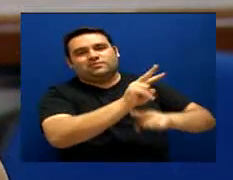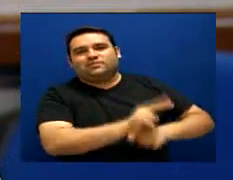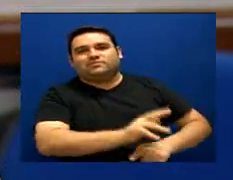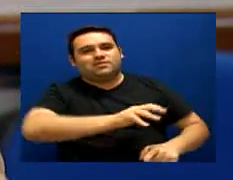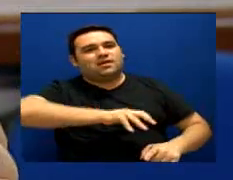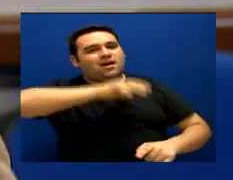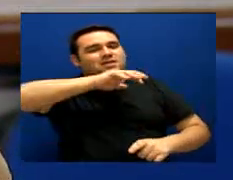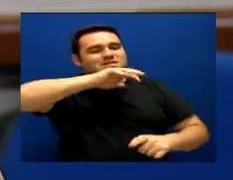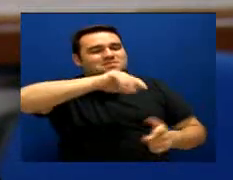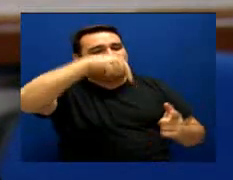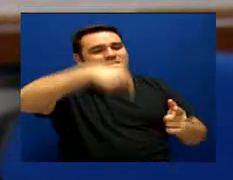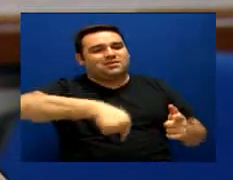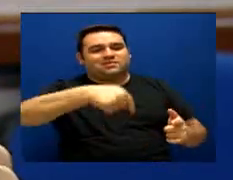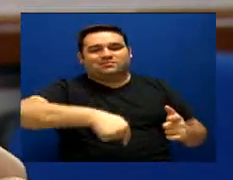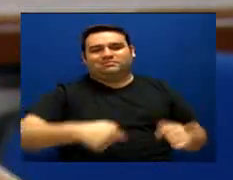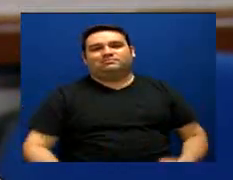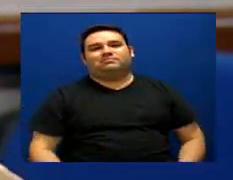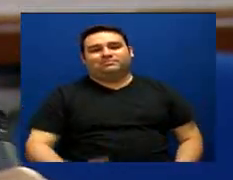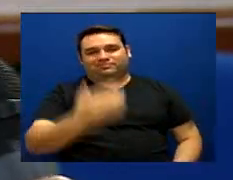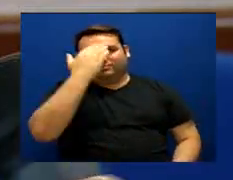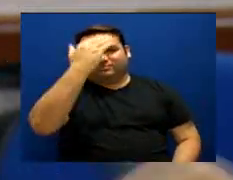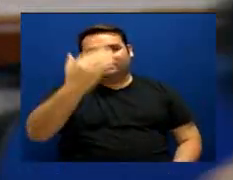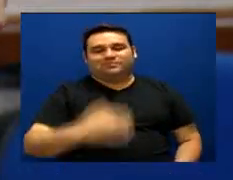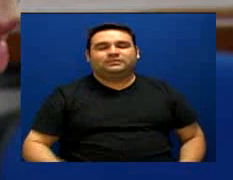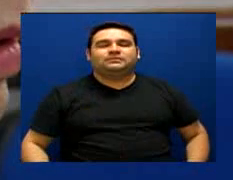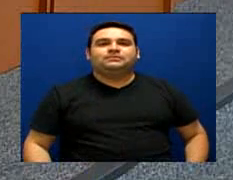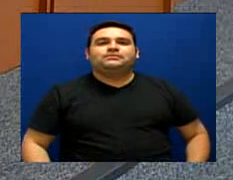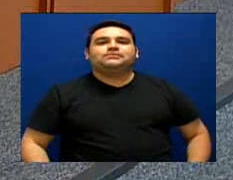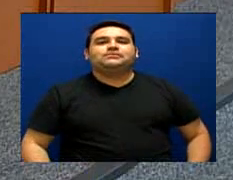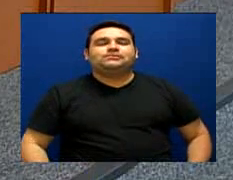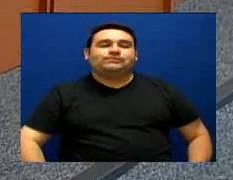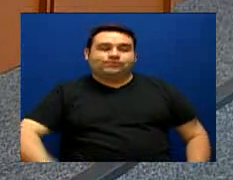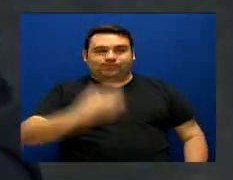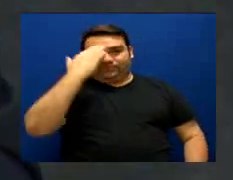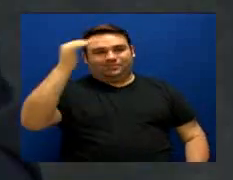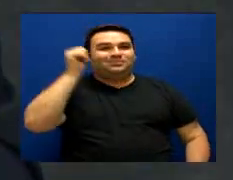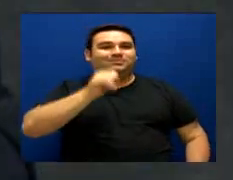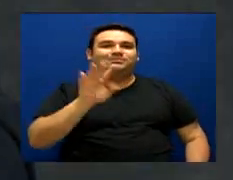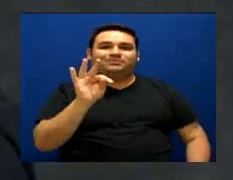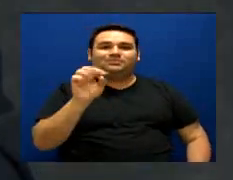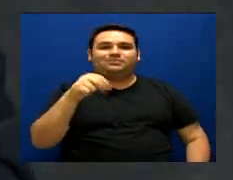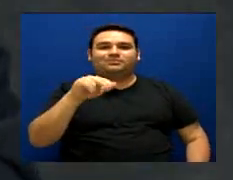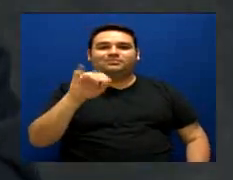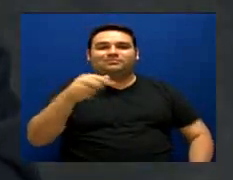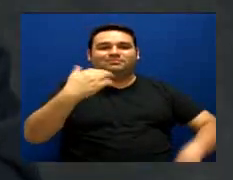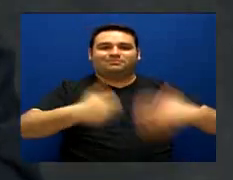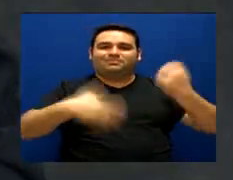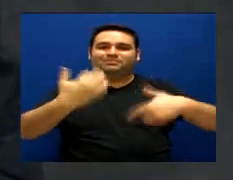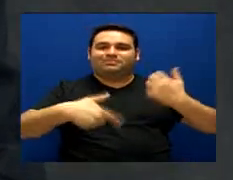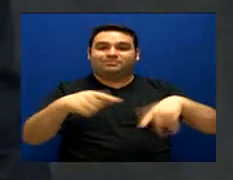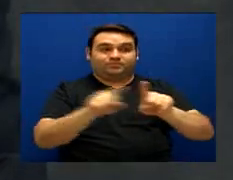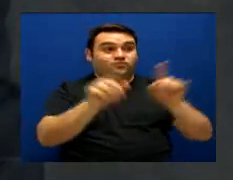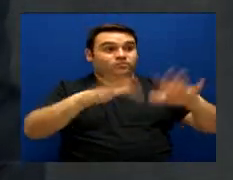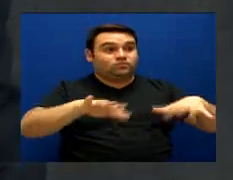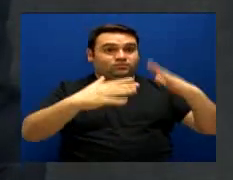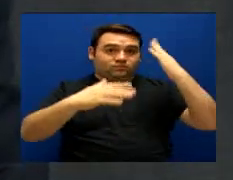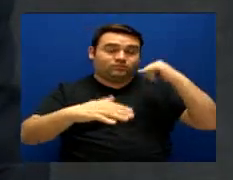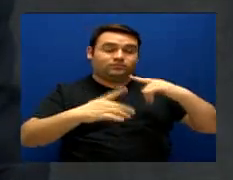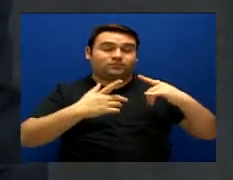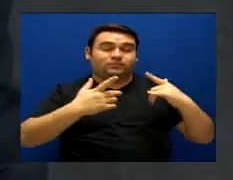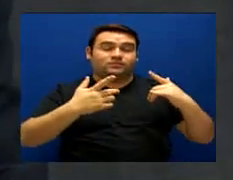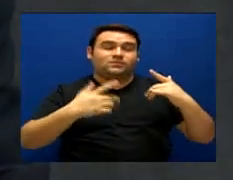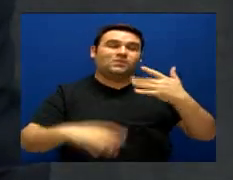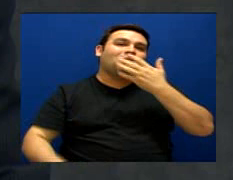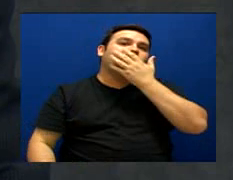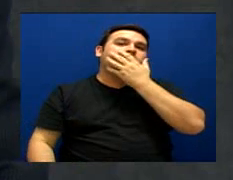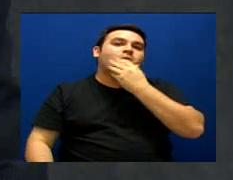de animais aqui em Sorocaba. Obrigada. Obrigado, Tânia, pelas colocações. Só para você saber, Tânia,